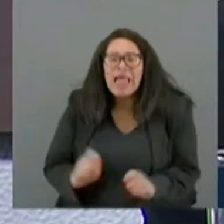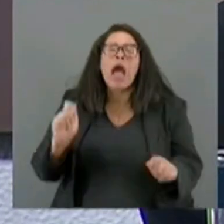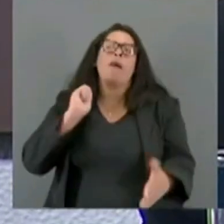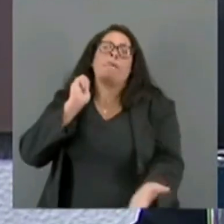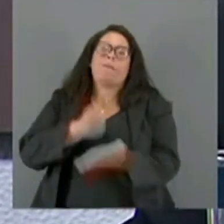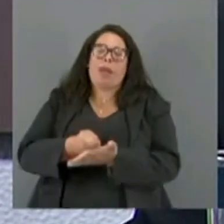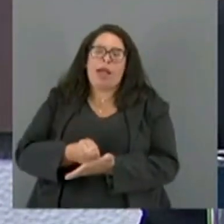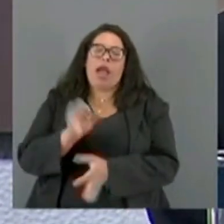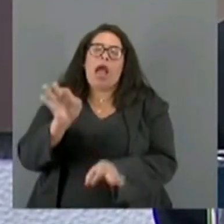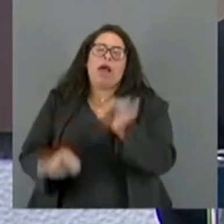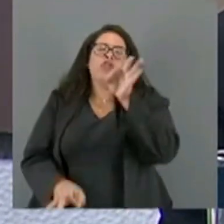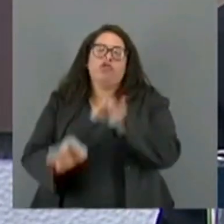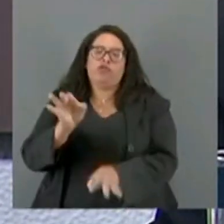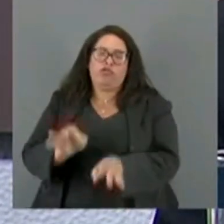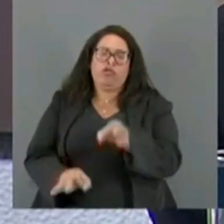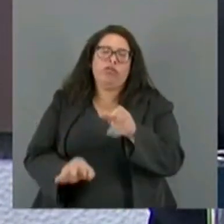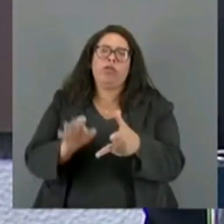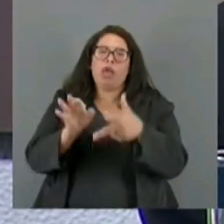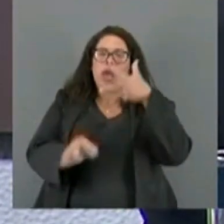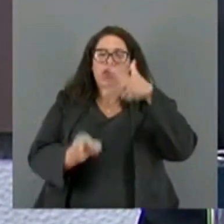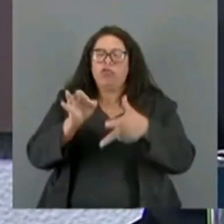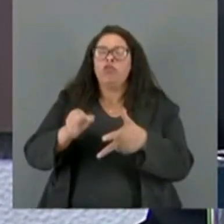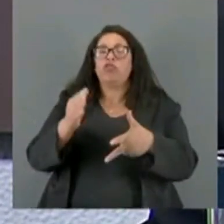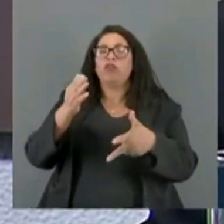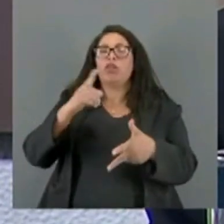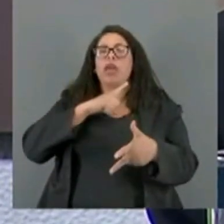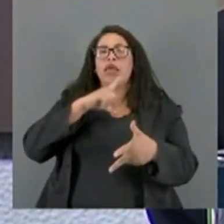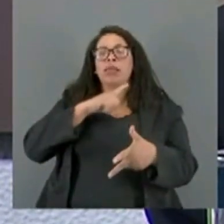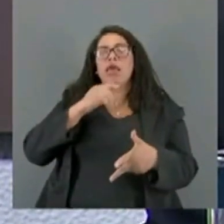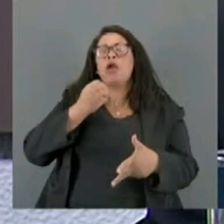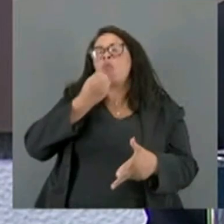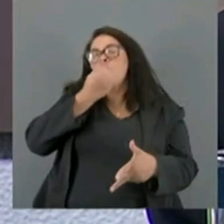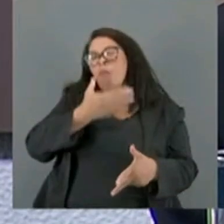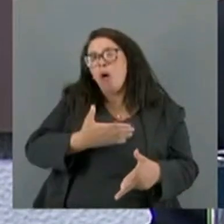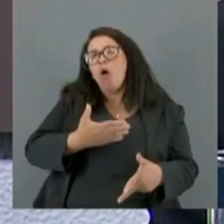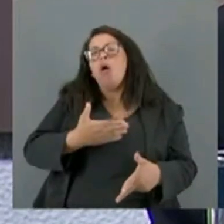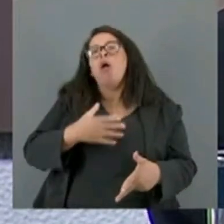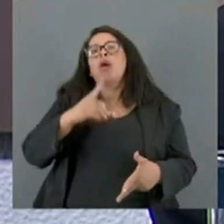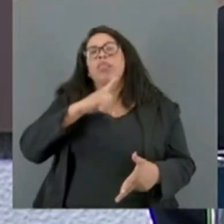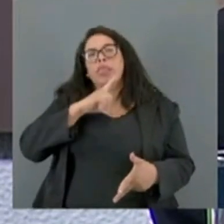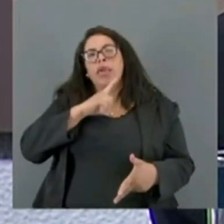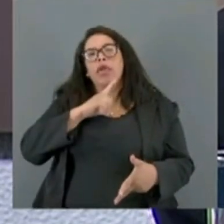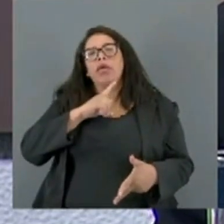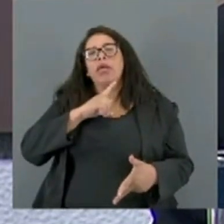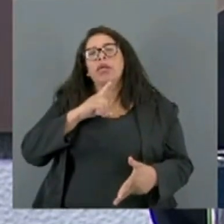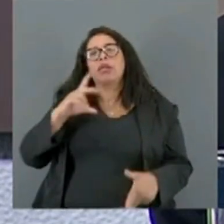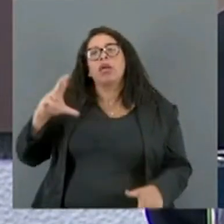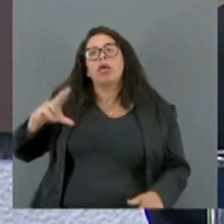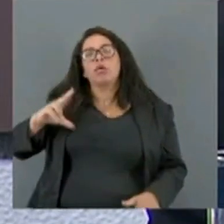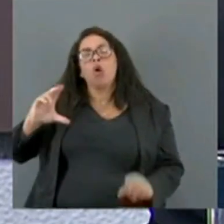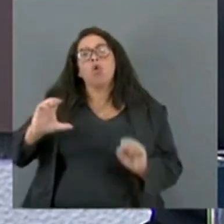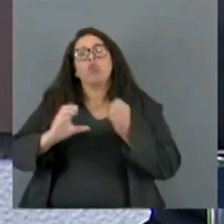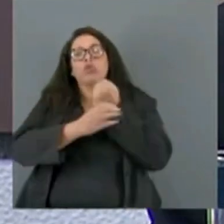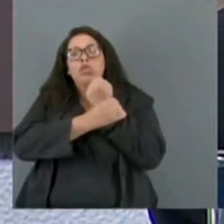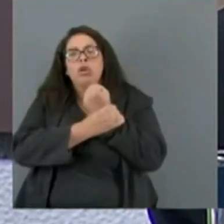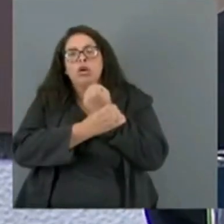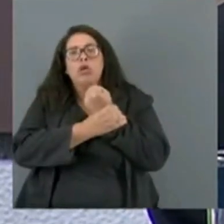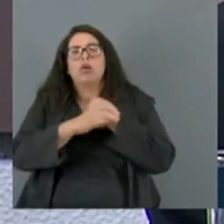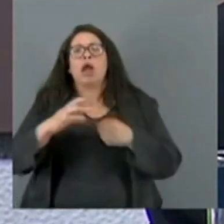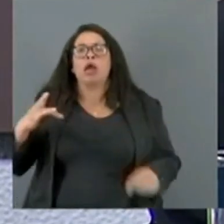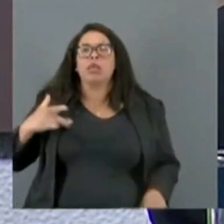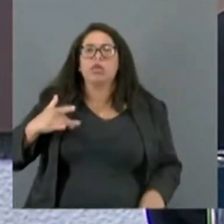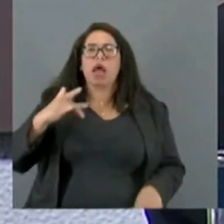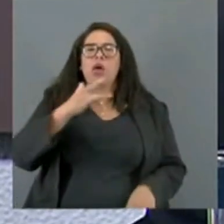A justiça tem que ter esse bom senso. Nós devemos reservar, assegurar a